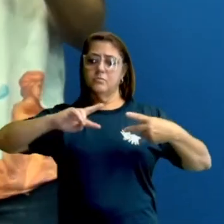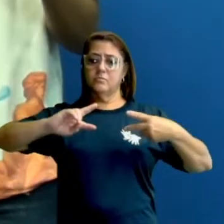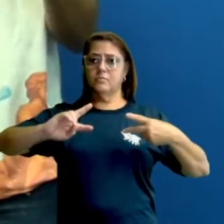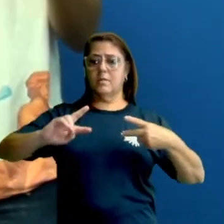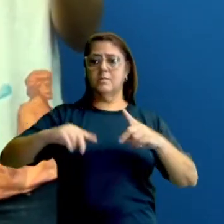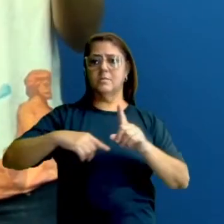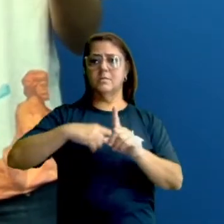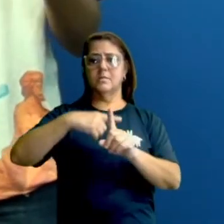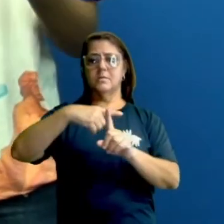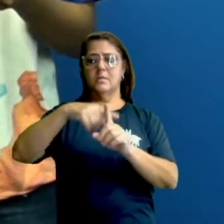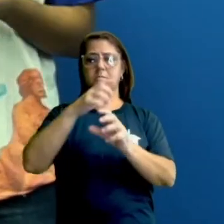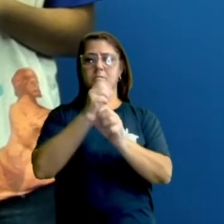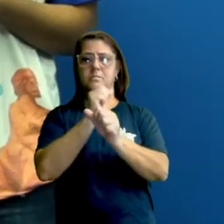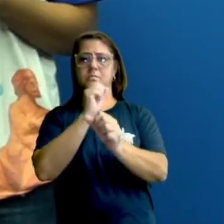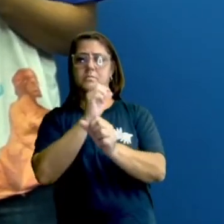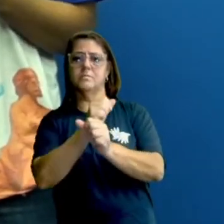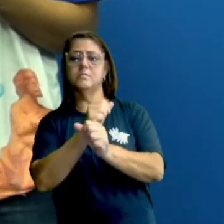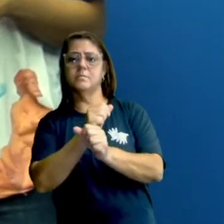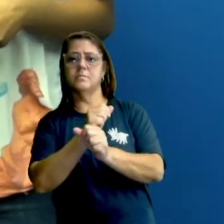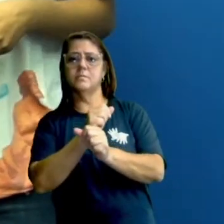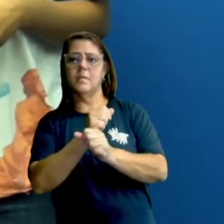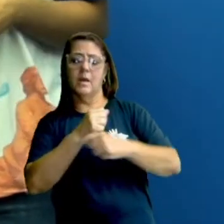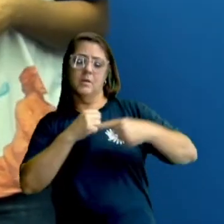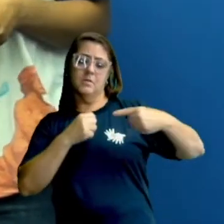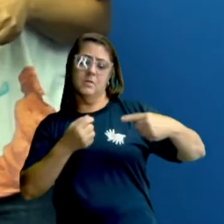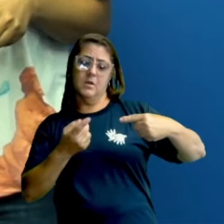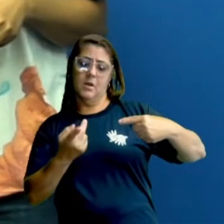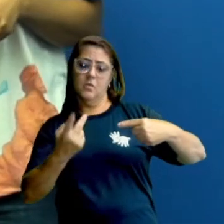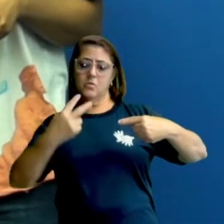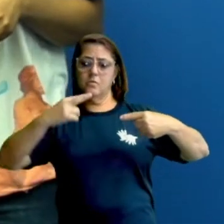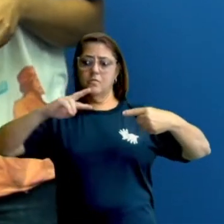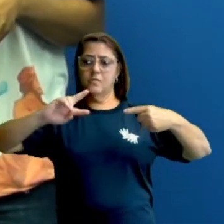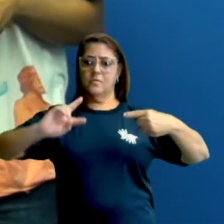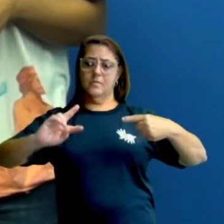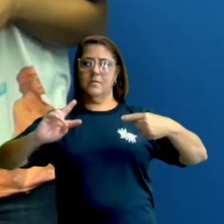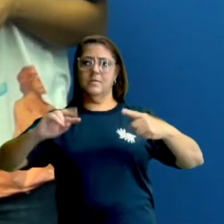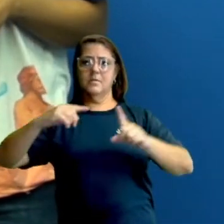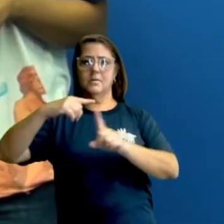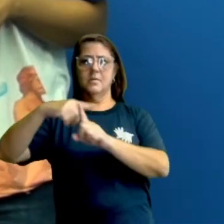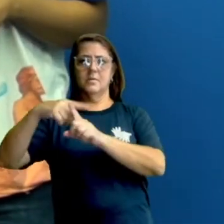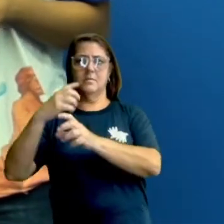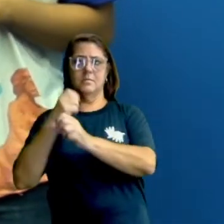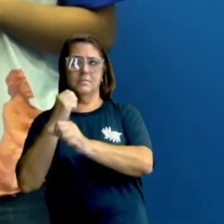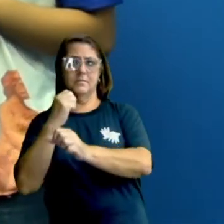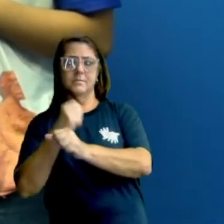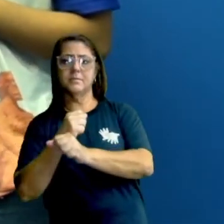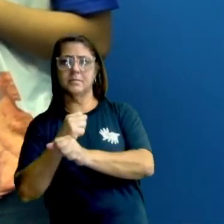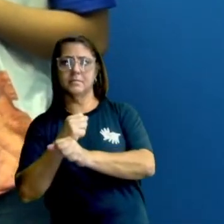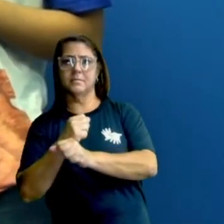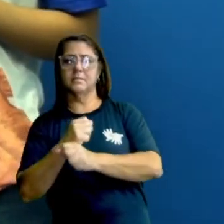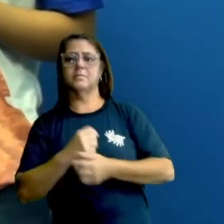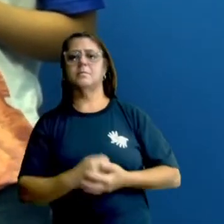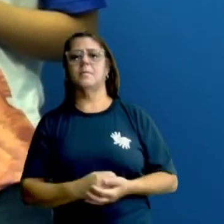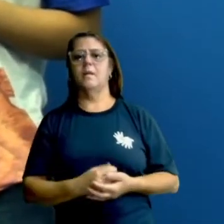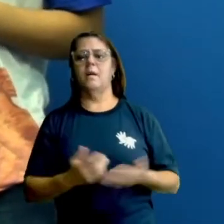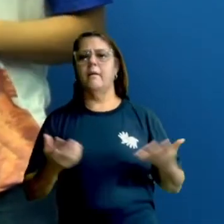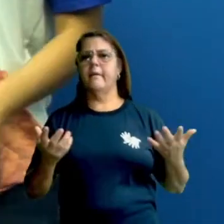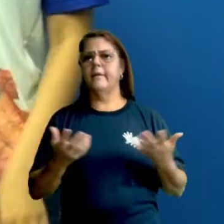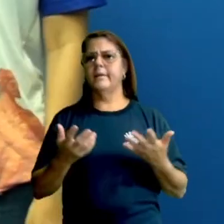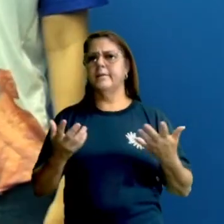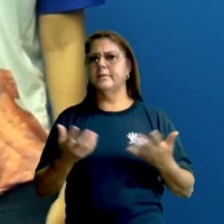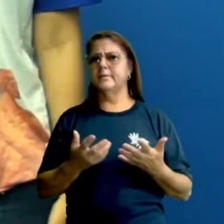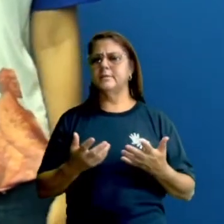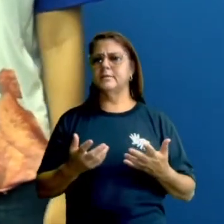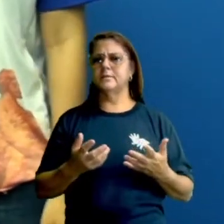operação inversa da adição. Então, aqui a gente pode colocar